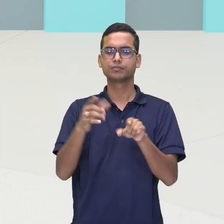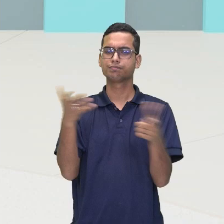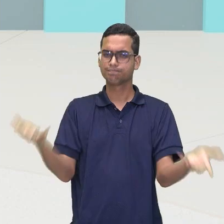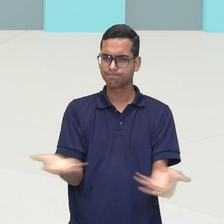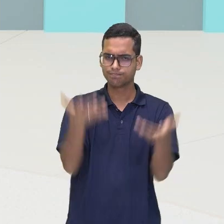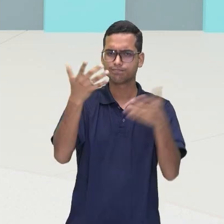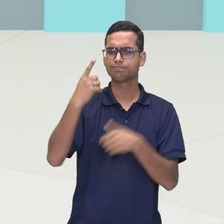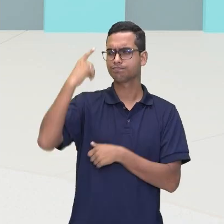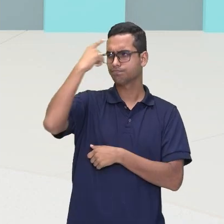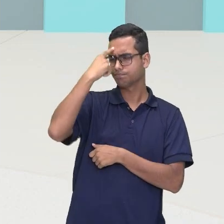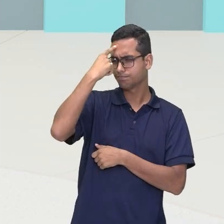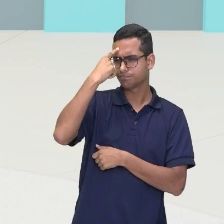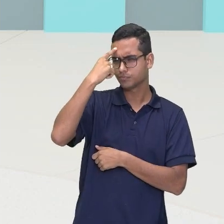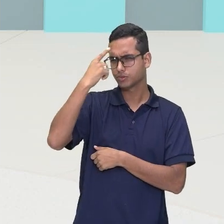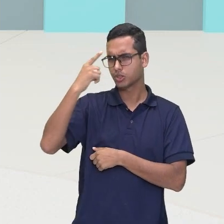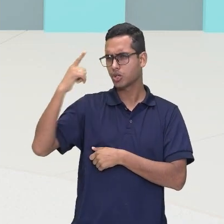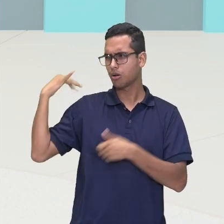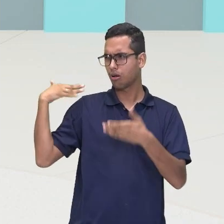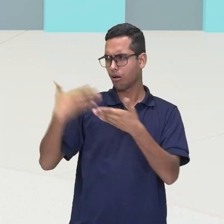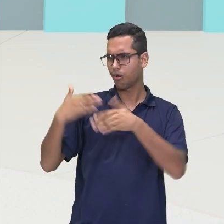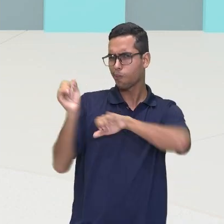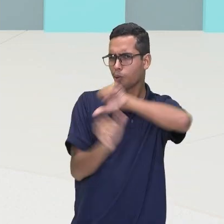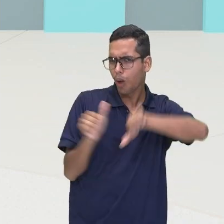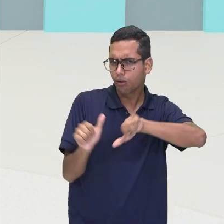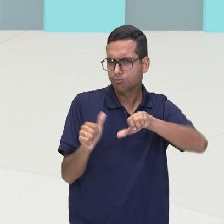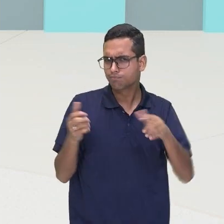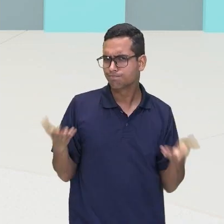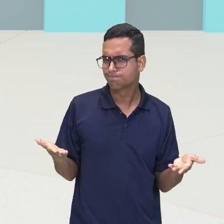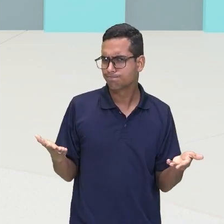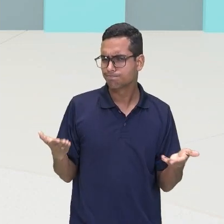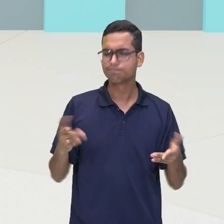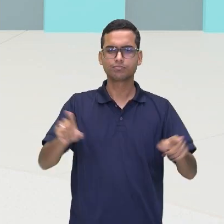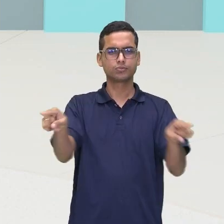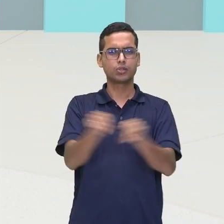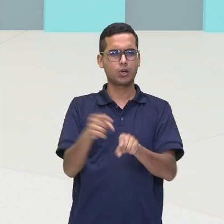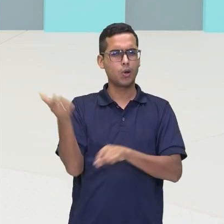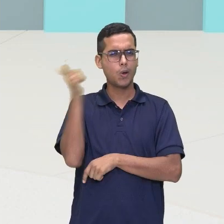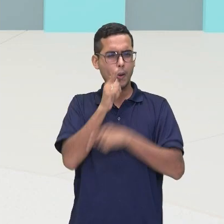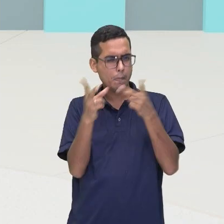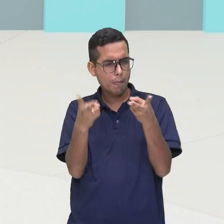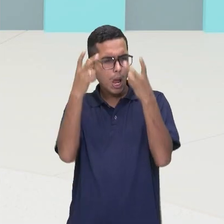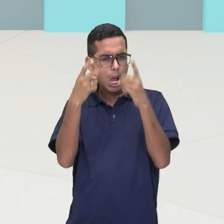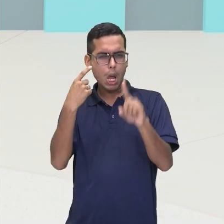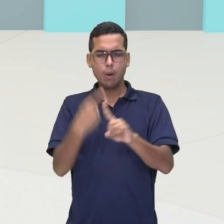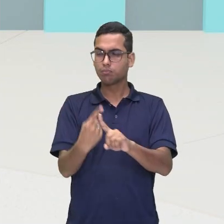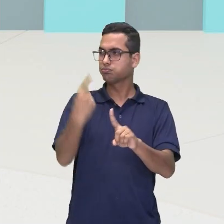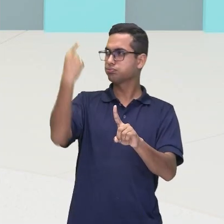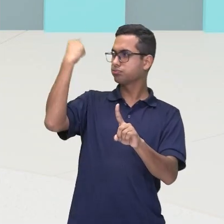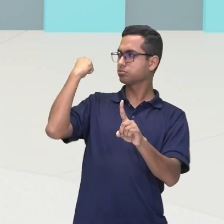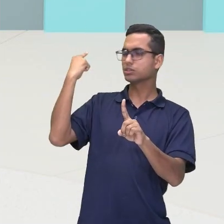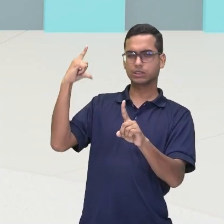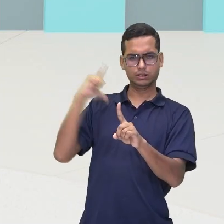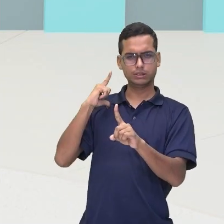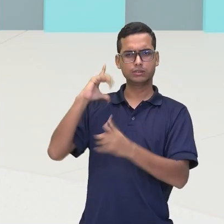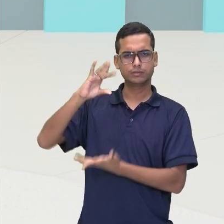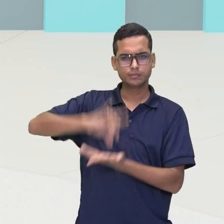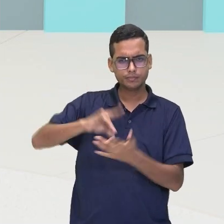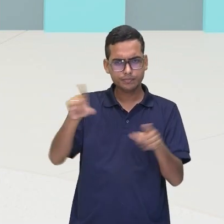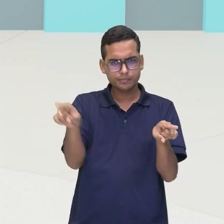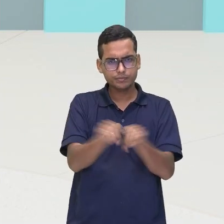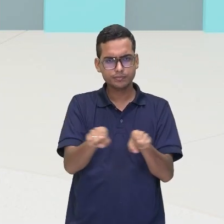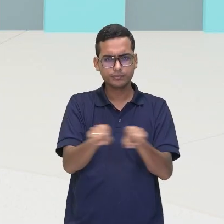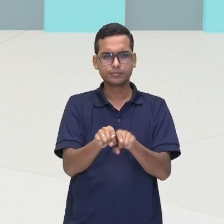que isso mudou? Conseguimos enxergar que lá atrás tínhamos o comércio dos monstros. O que seria